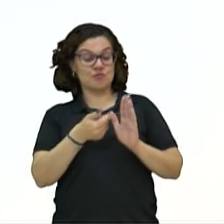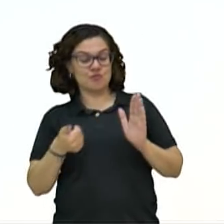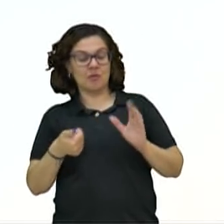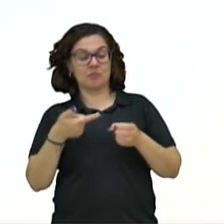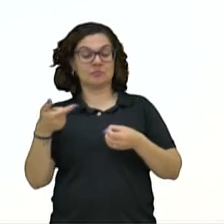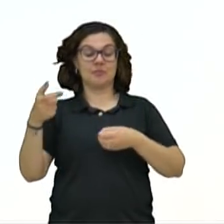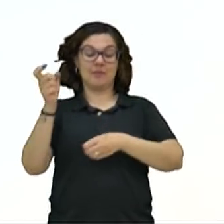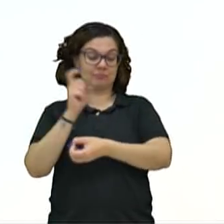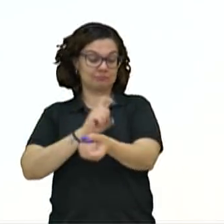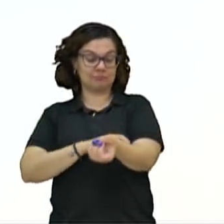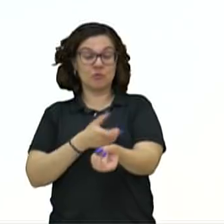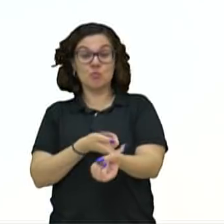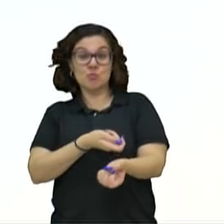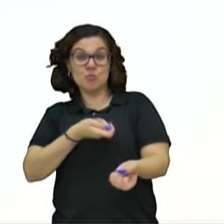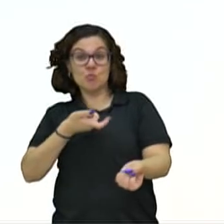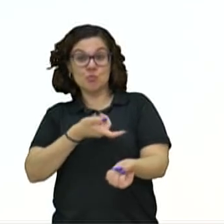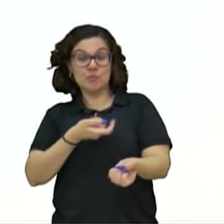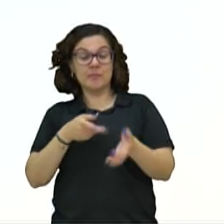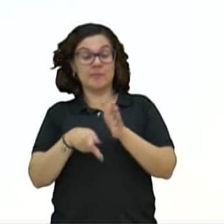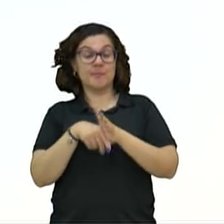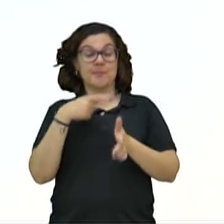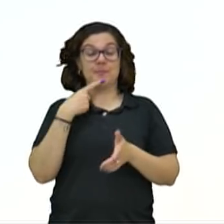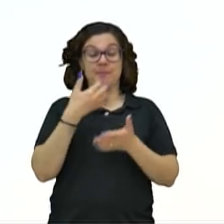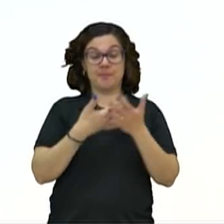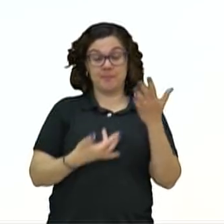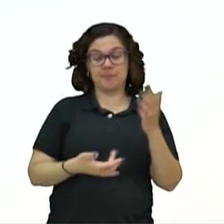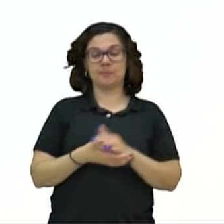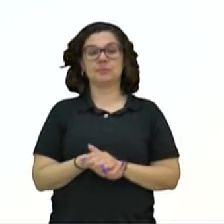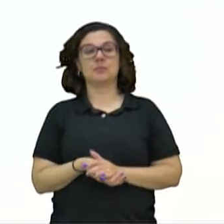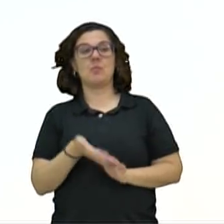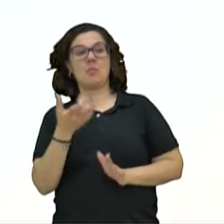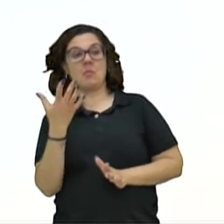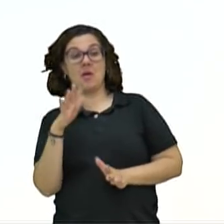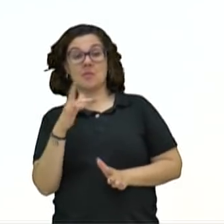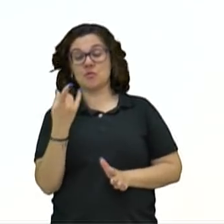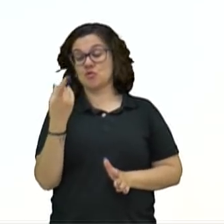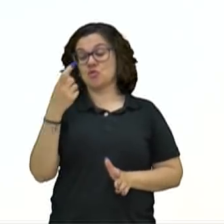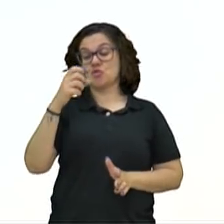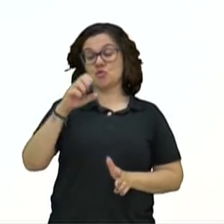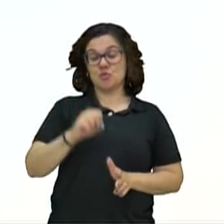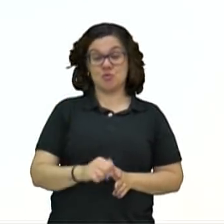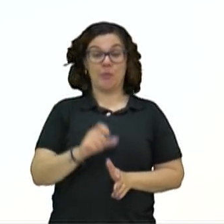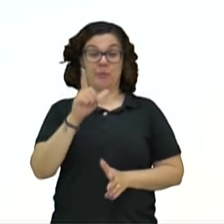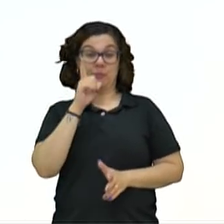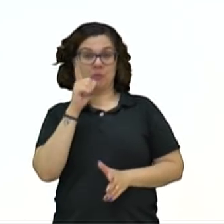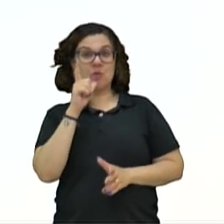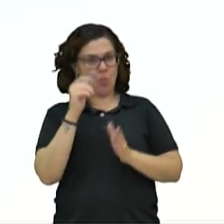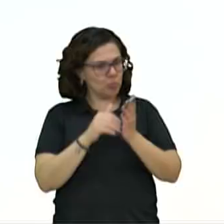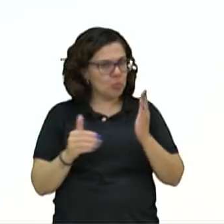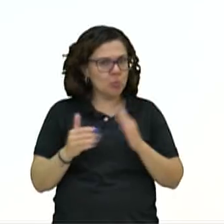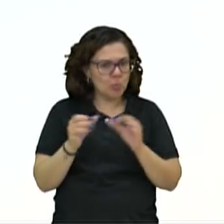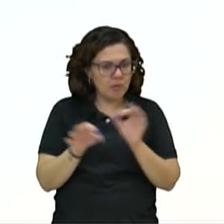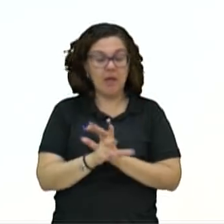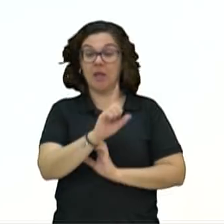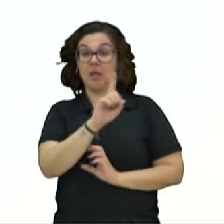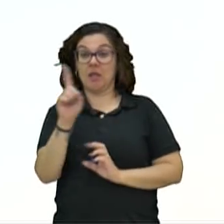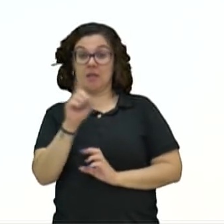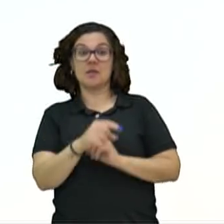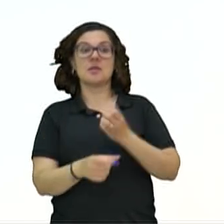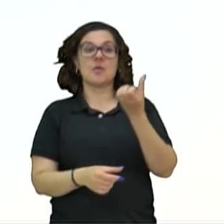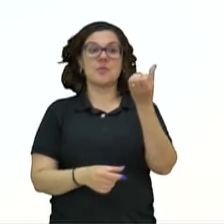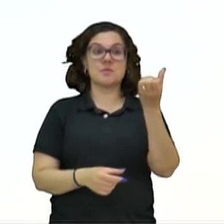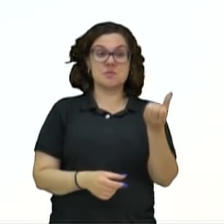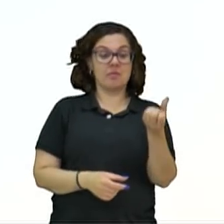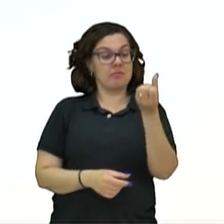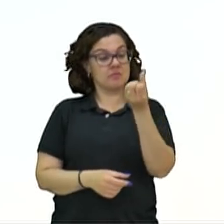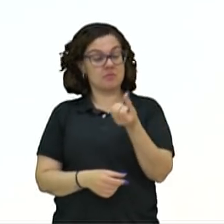retirar uma quantidade de sangue do animal. Mais ou menos 18 litros, não tudo de uma vez só, tá? Então eles tiram de 6